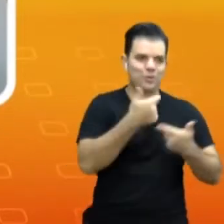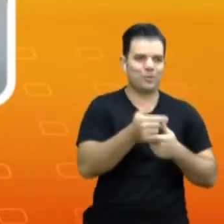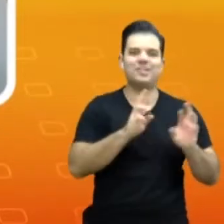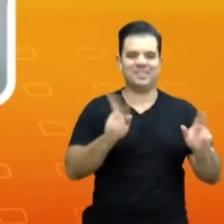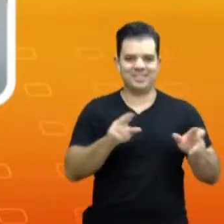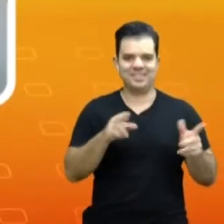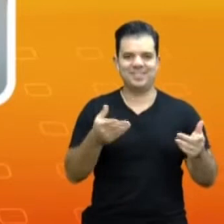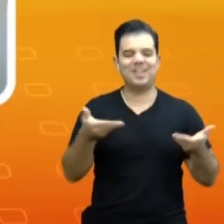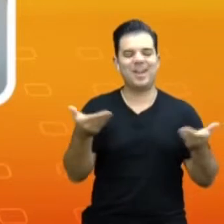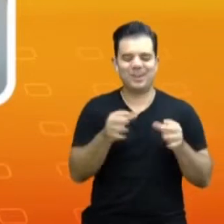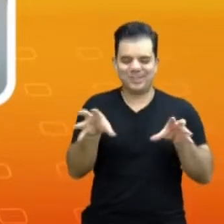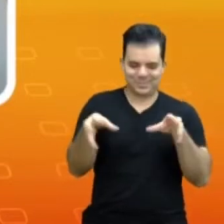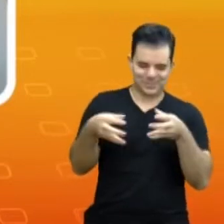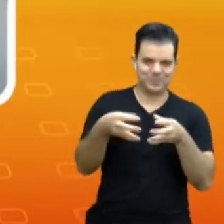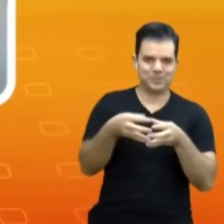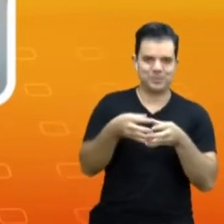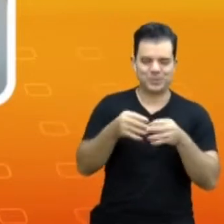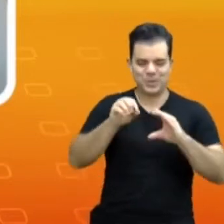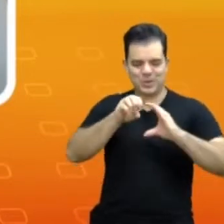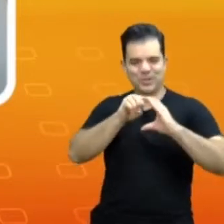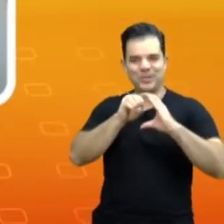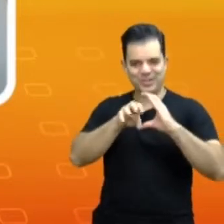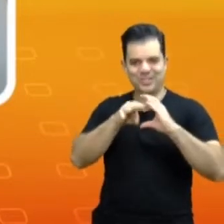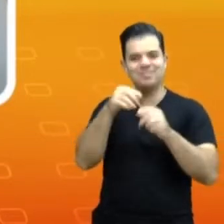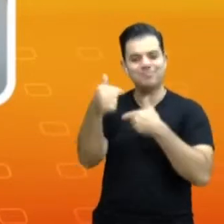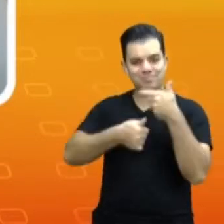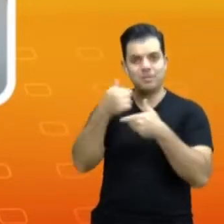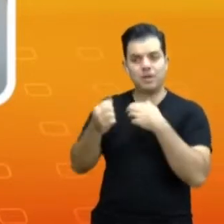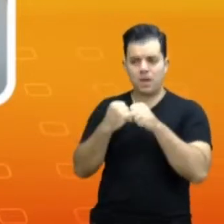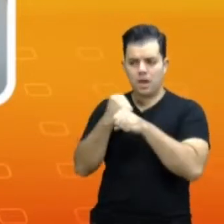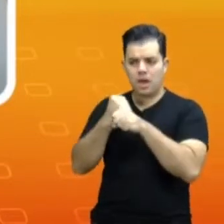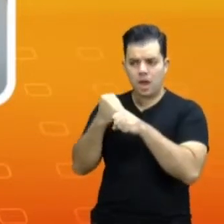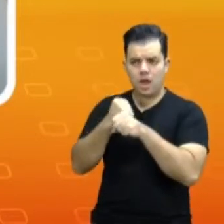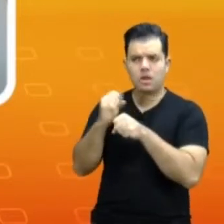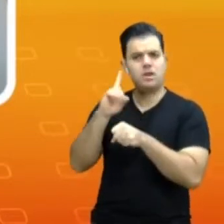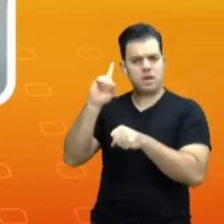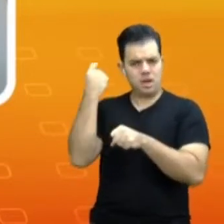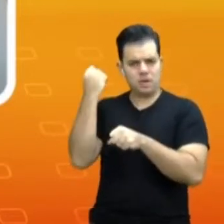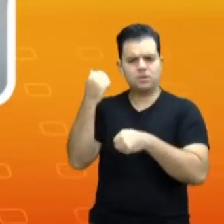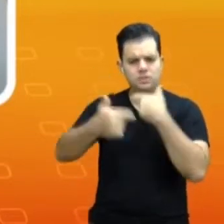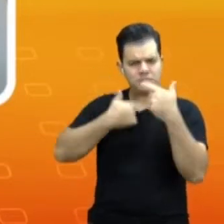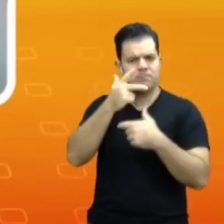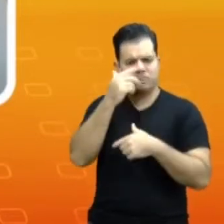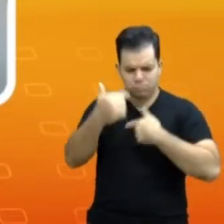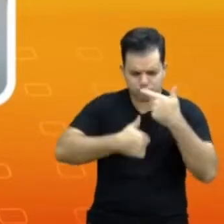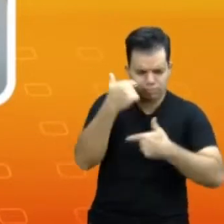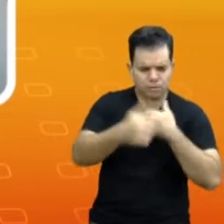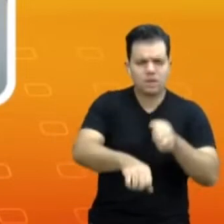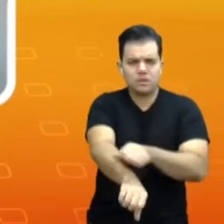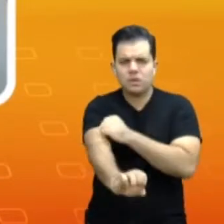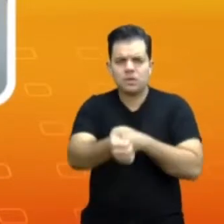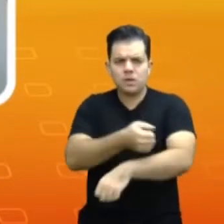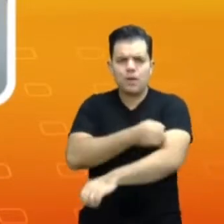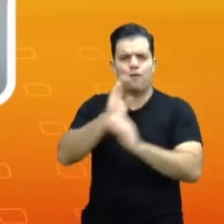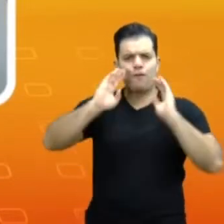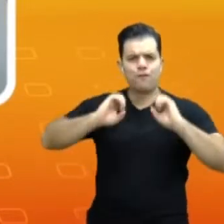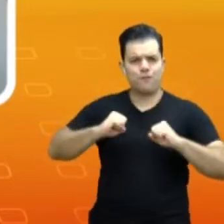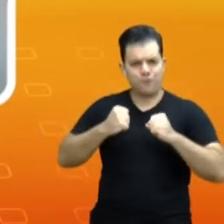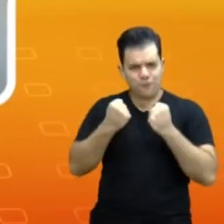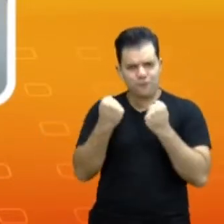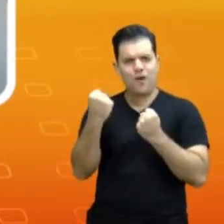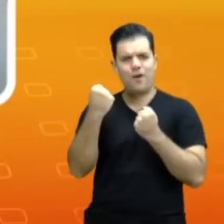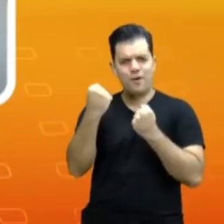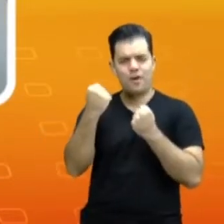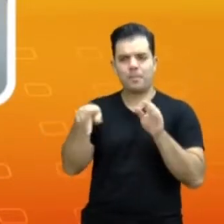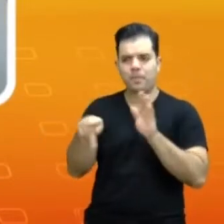A gente para, dentro do grupo Globo, né, a gente nos últimos anos já vem numa pegada muito forte de olhar para esses